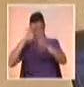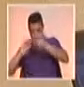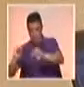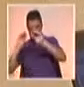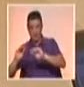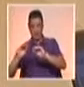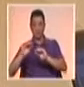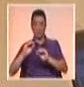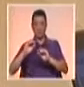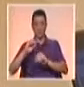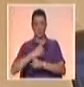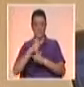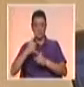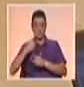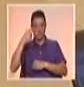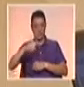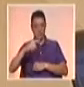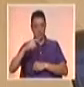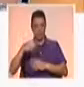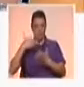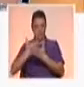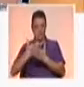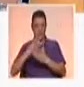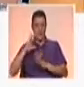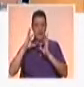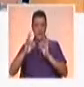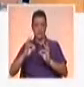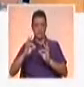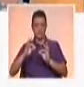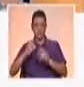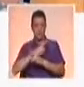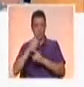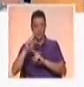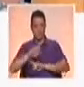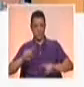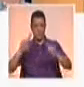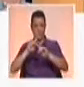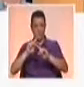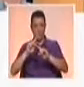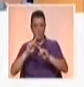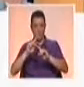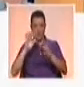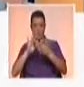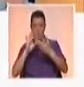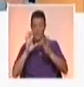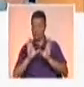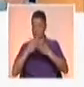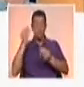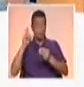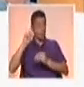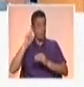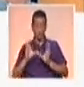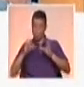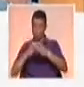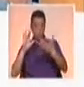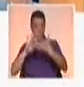constante, não é? Sem dúvida. E uma requalificação constante, quase. E essa, não perdermos o contacto precisamente com a comunidade surda, não é?